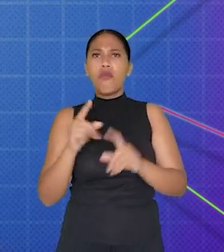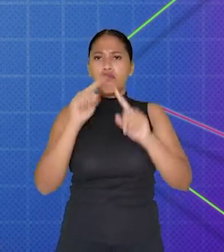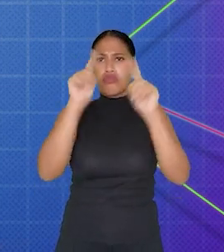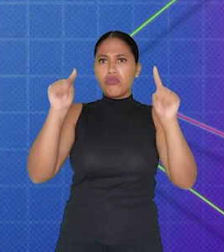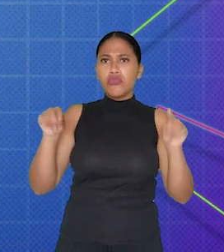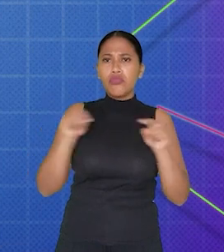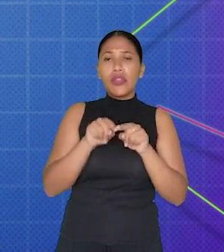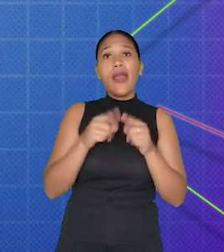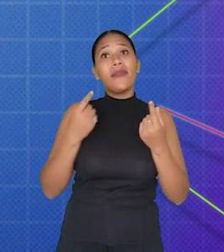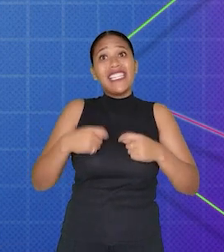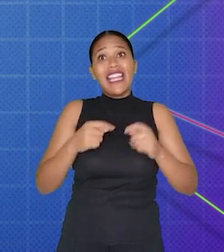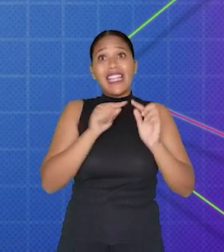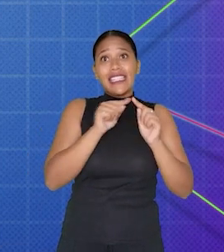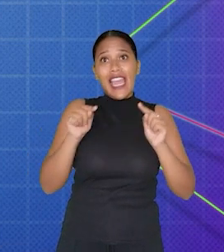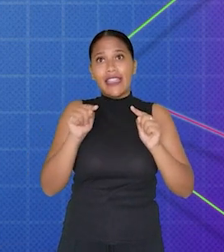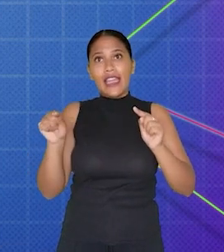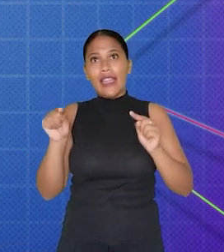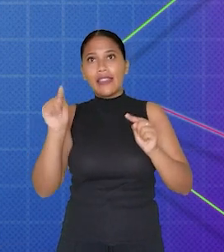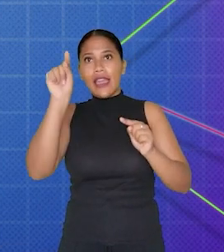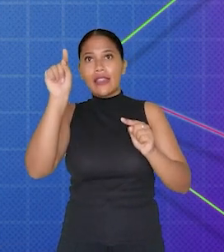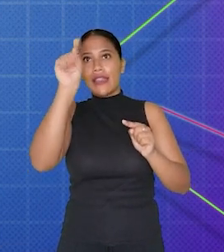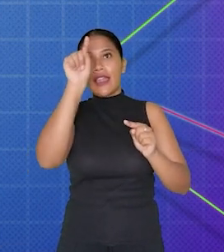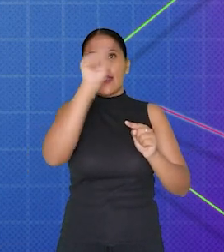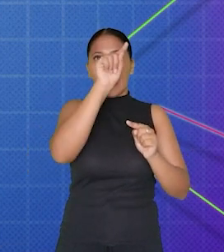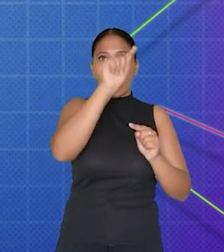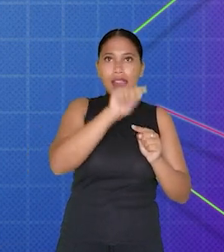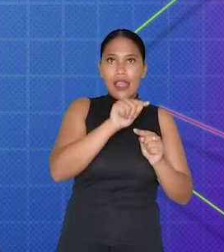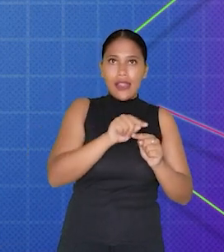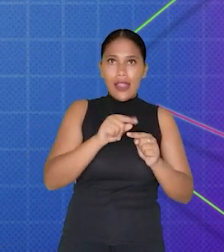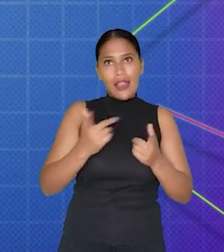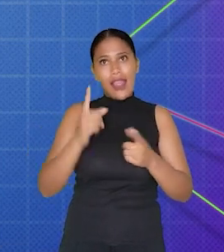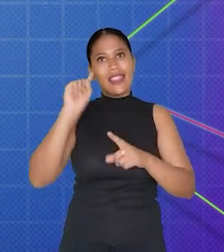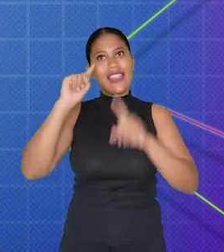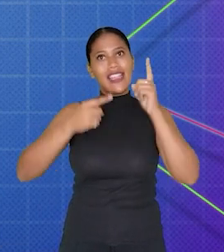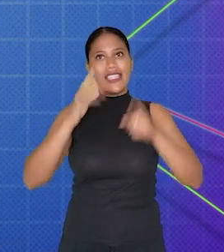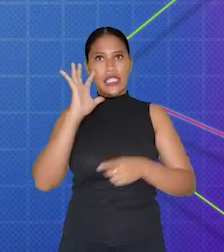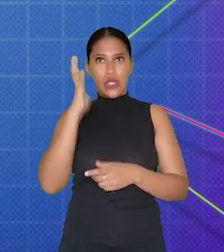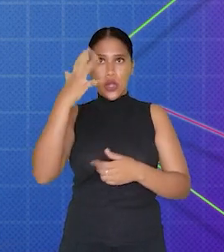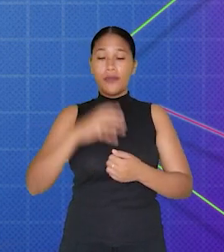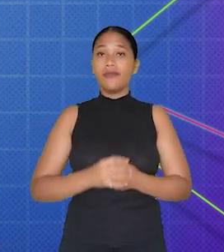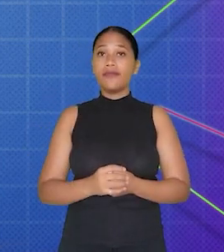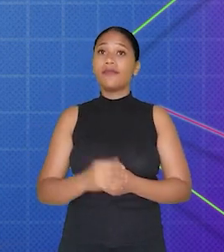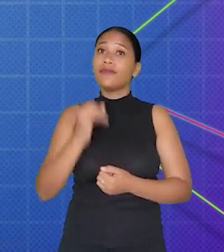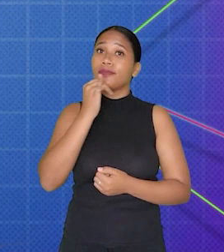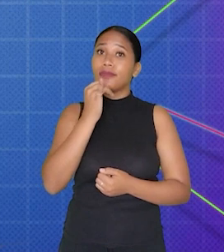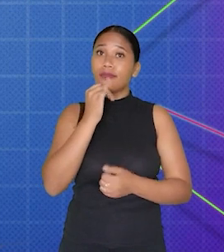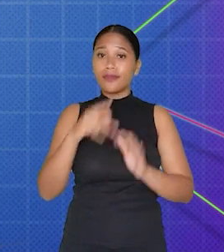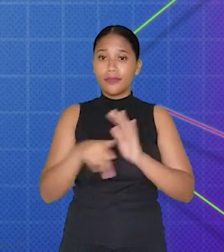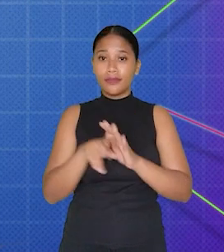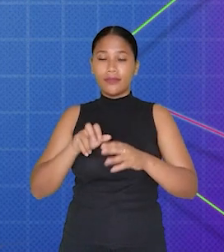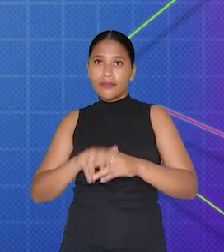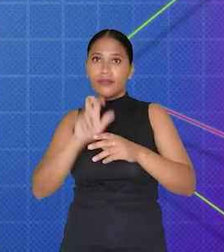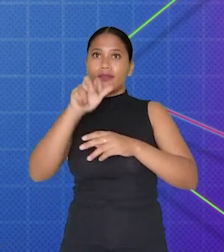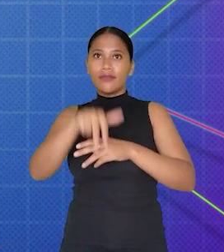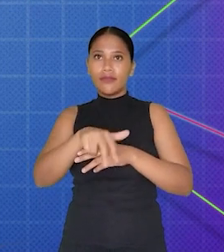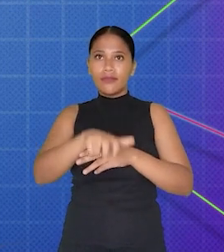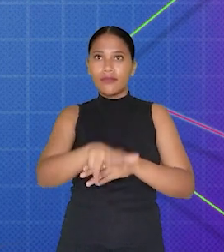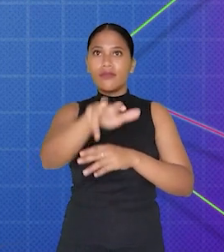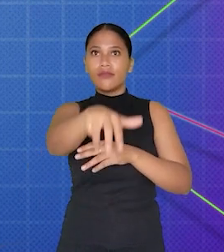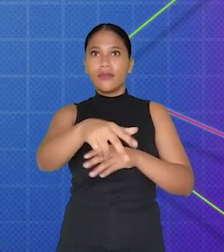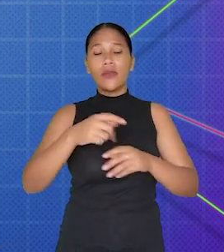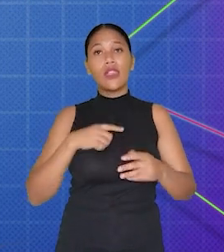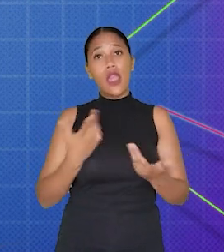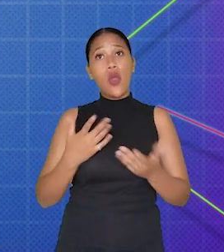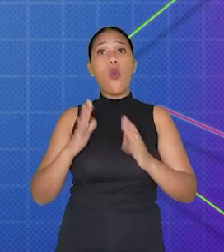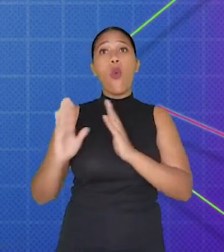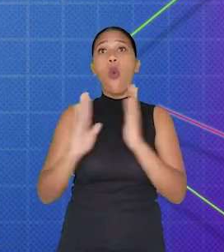forma geométrica, com setas conectando as caixas para indicar a sequência de eventos e decisões. Por exemplo, em um jogo de plataforma, um